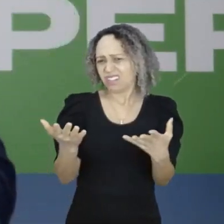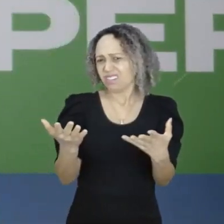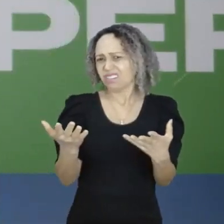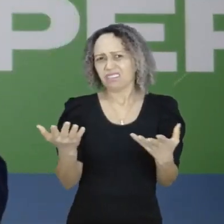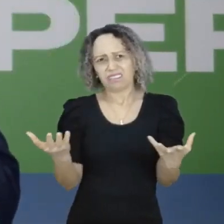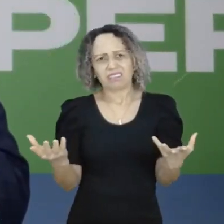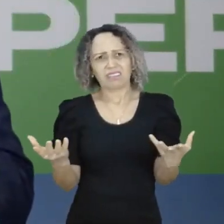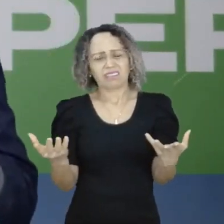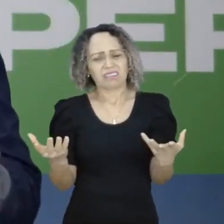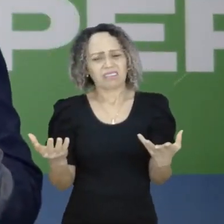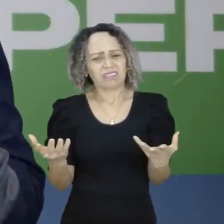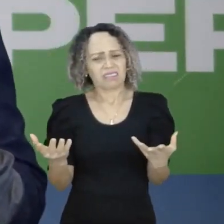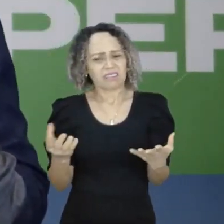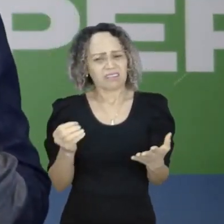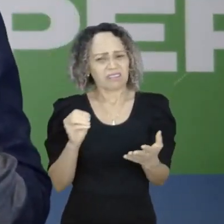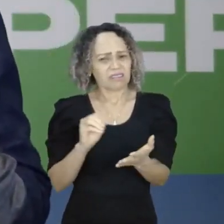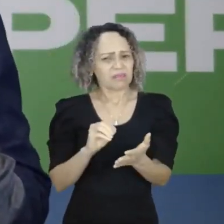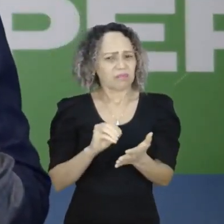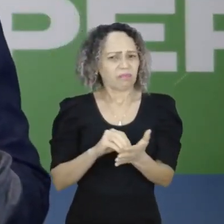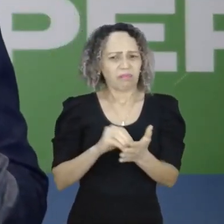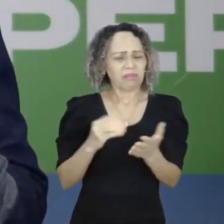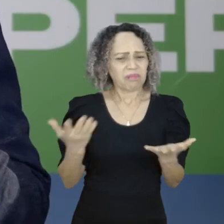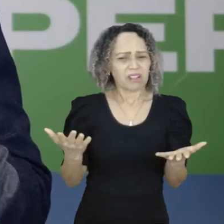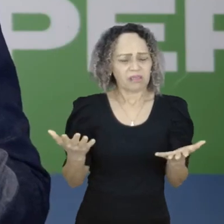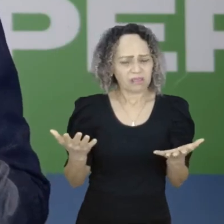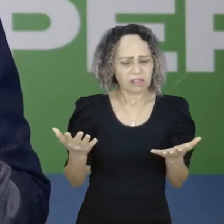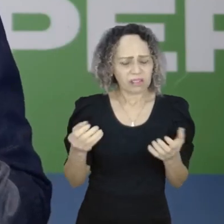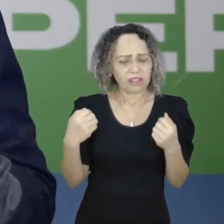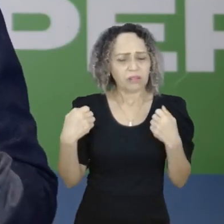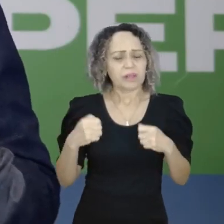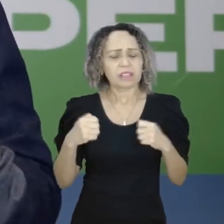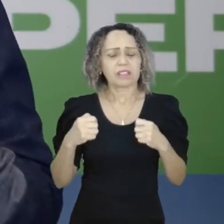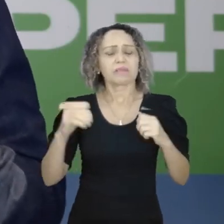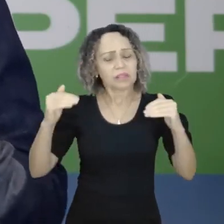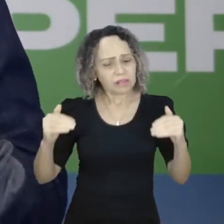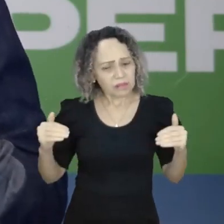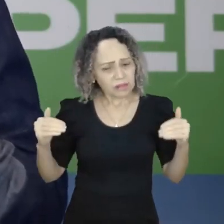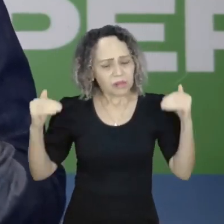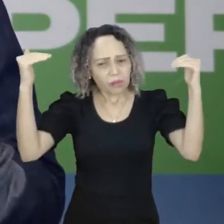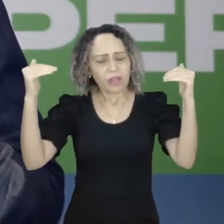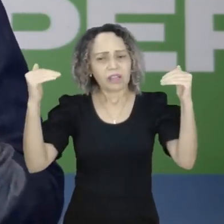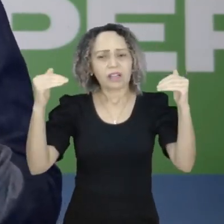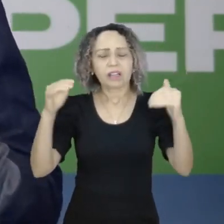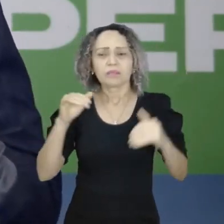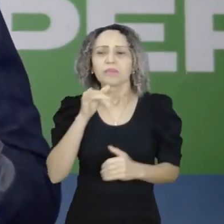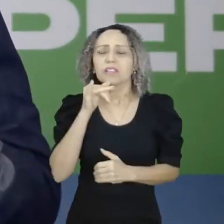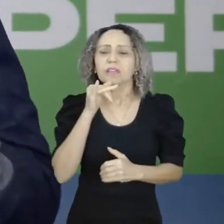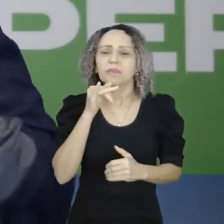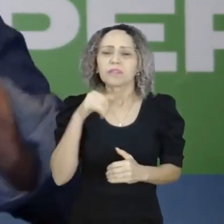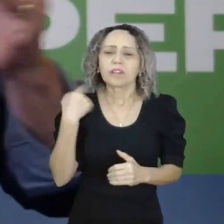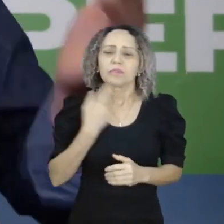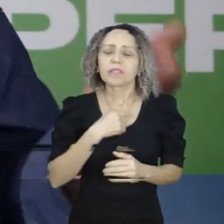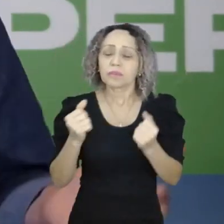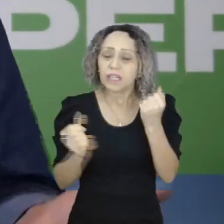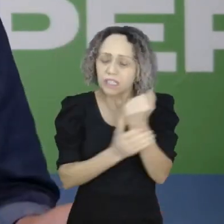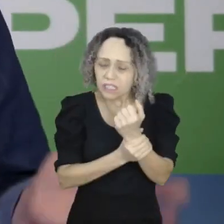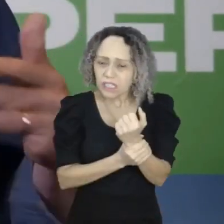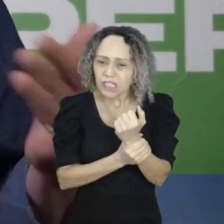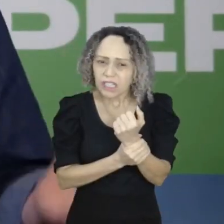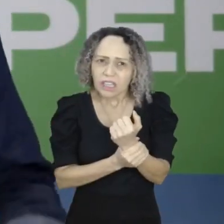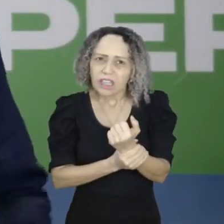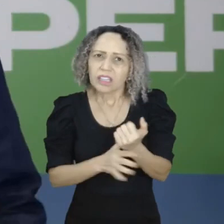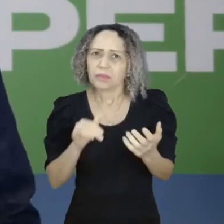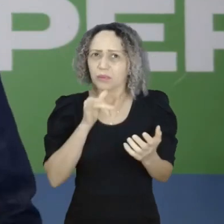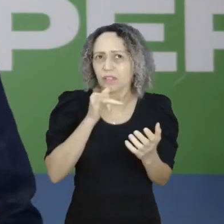o mínimo, o mínimo. Ou seja, o que nós temos que pensar é ter alimento para garantir, sabe, que em tempos